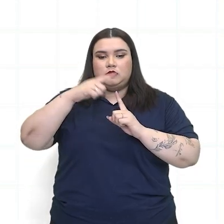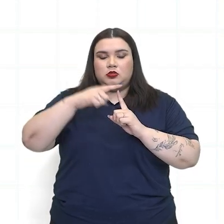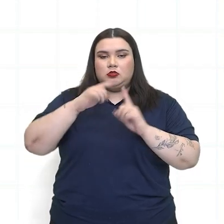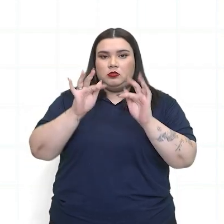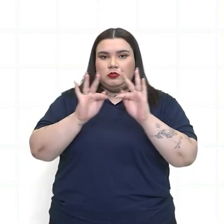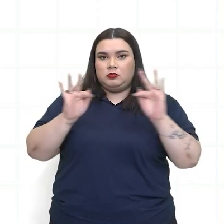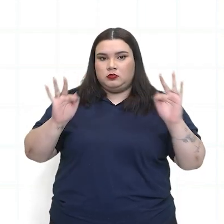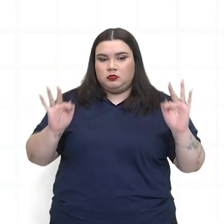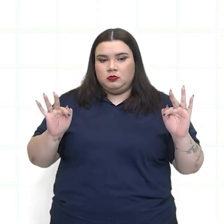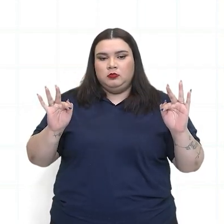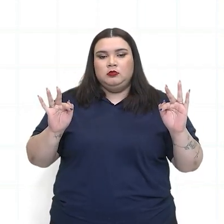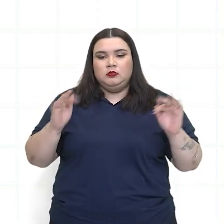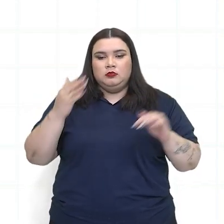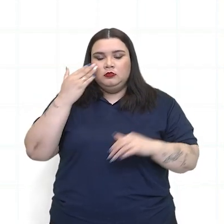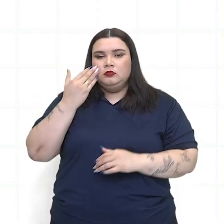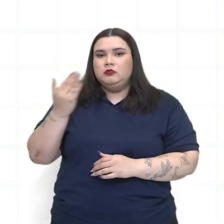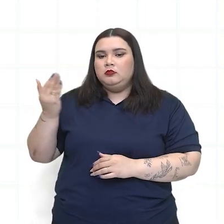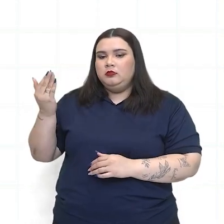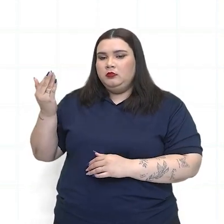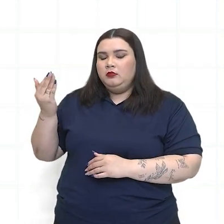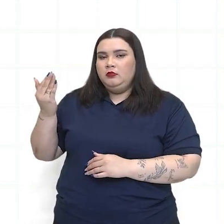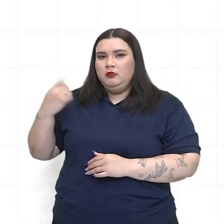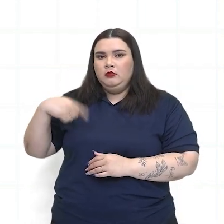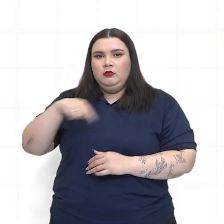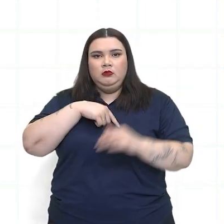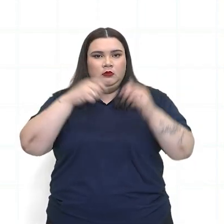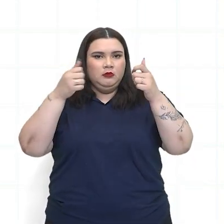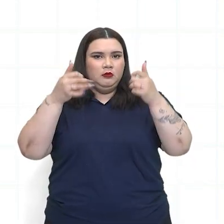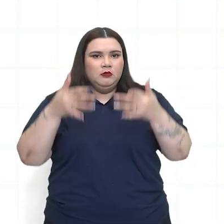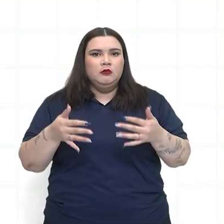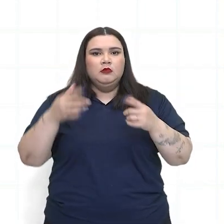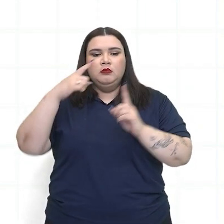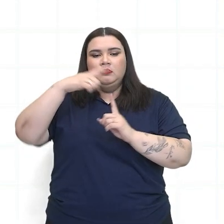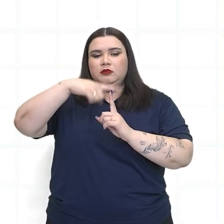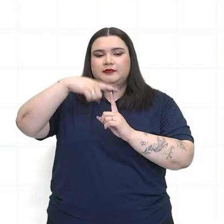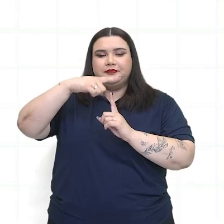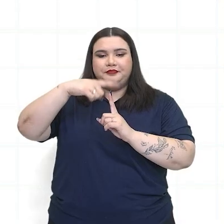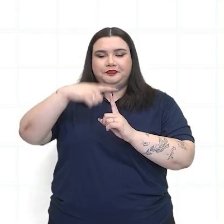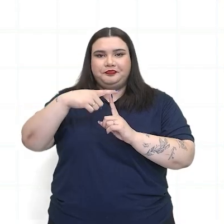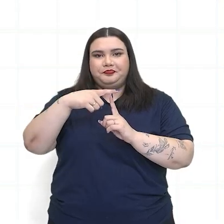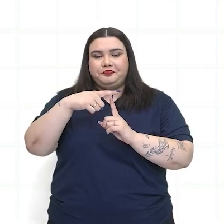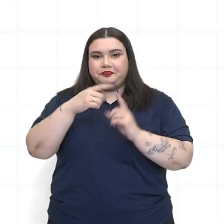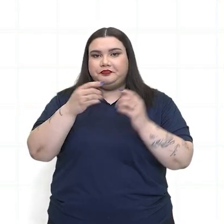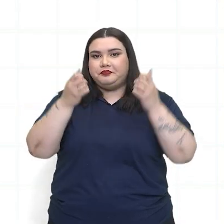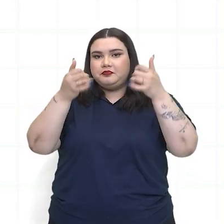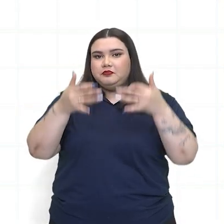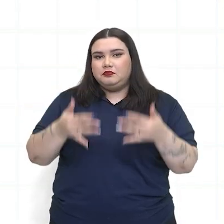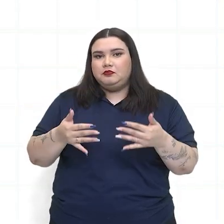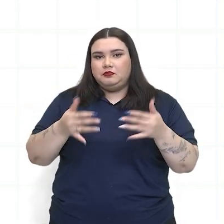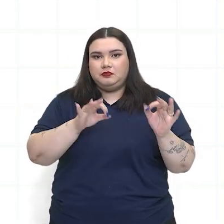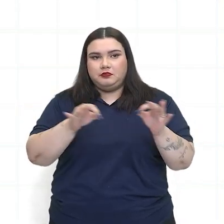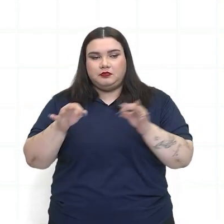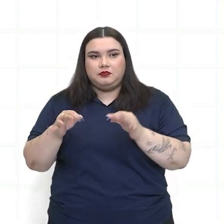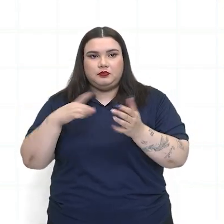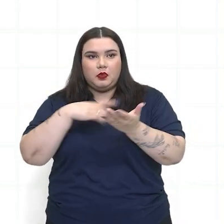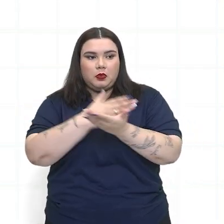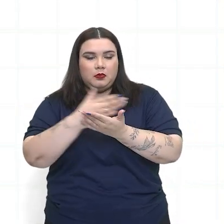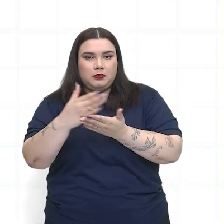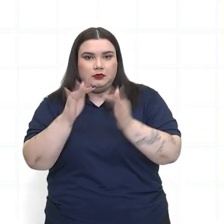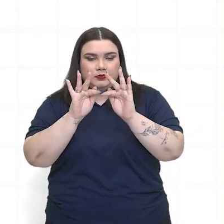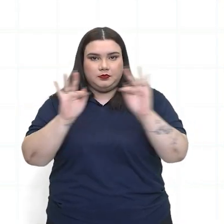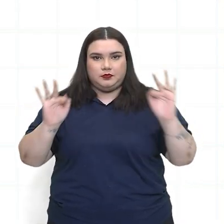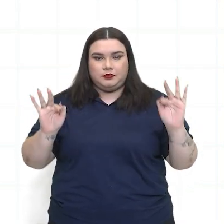oração, aqui pontuei este, que é o que a gente está falando, e tem mais este aqui que está antecipado, está no início da